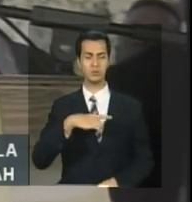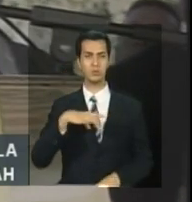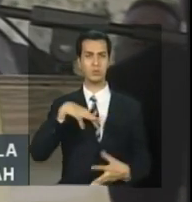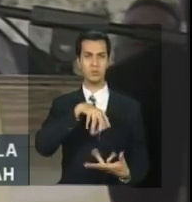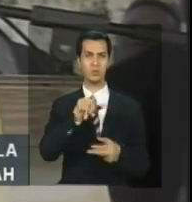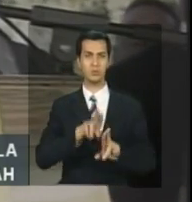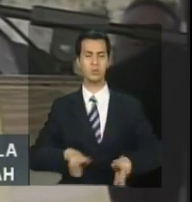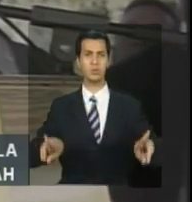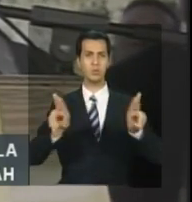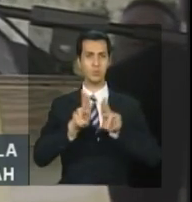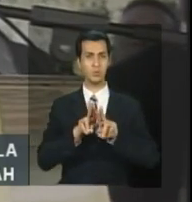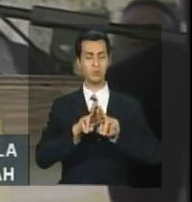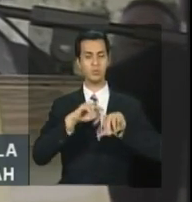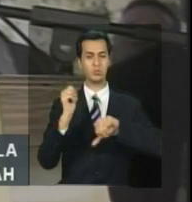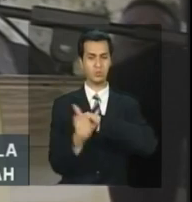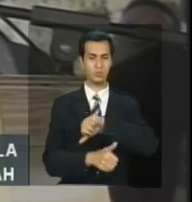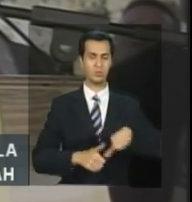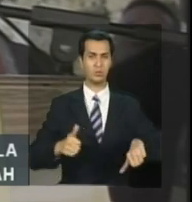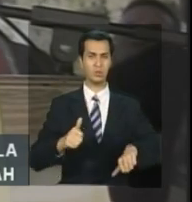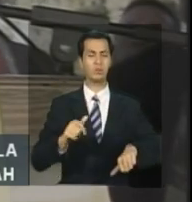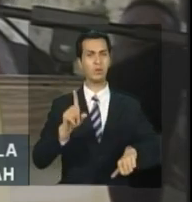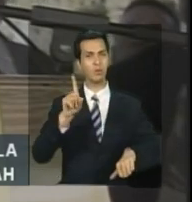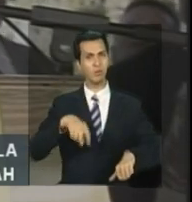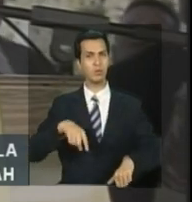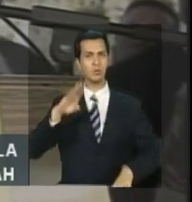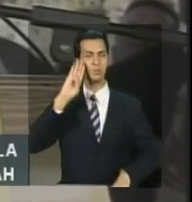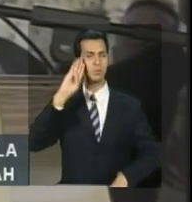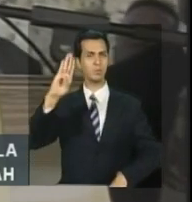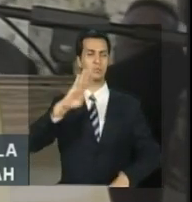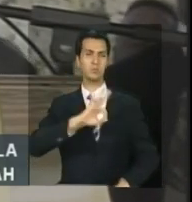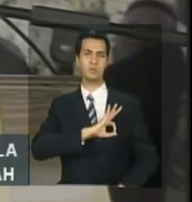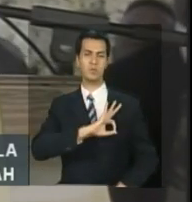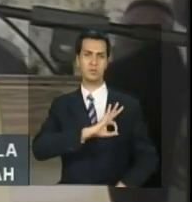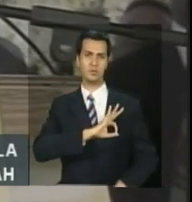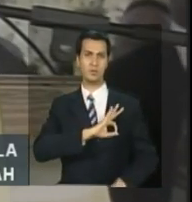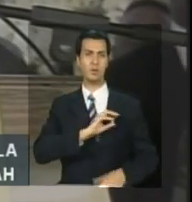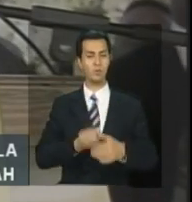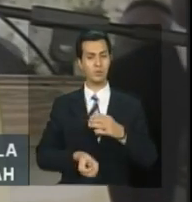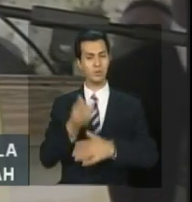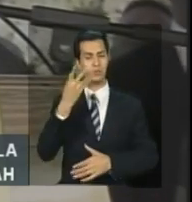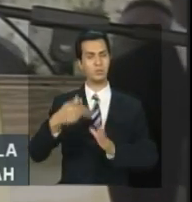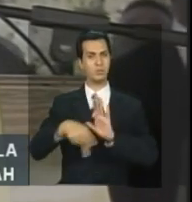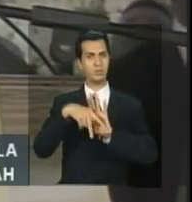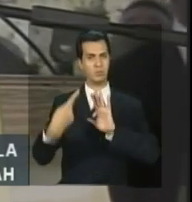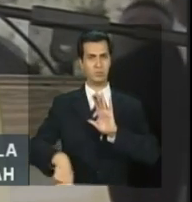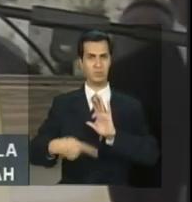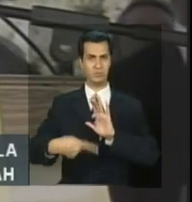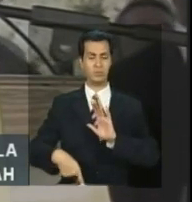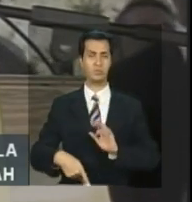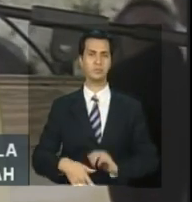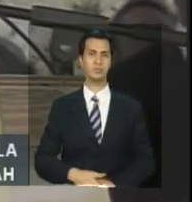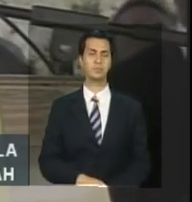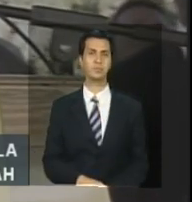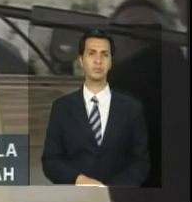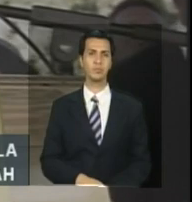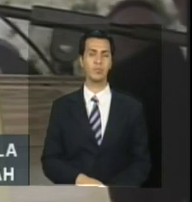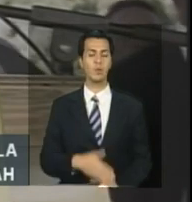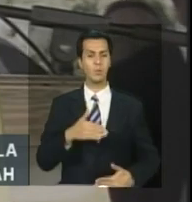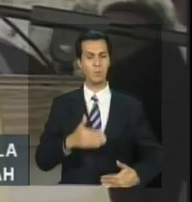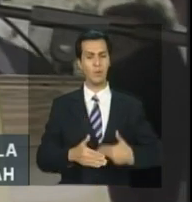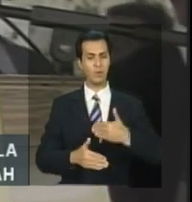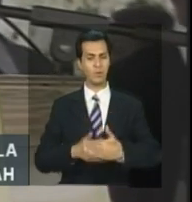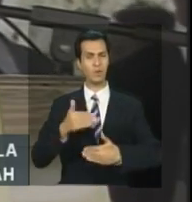ONU por instituições solidamente constituídas no próprio país. Nesse processo, o